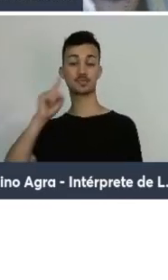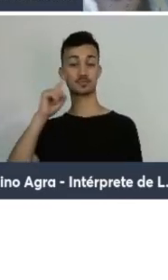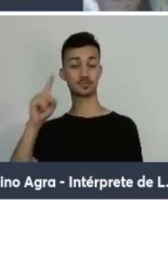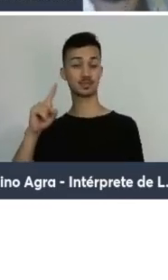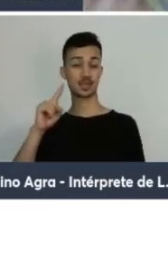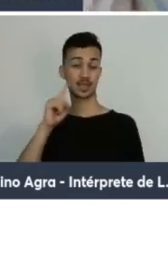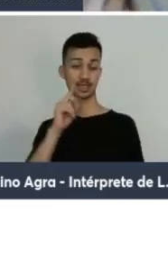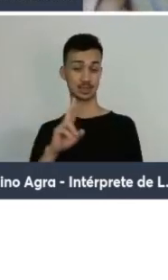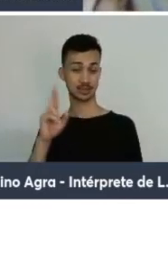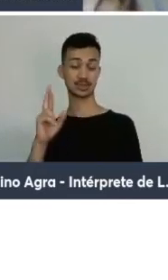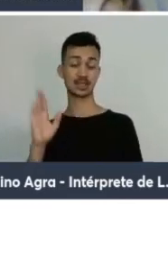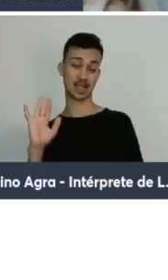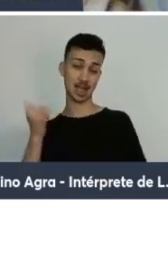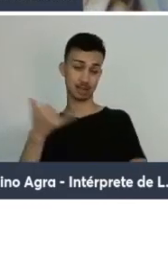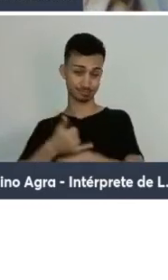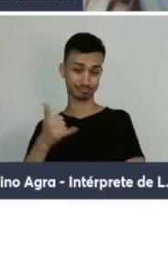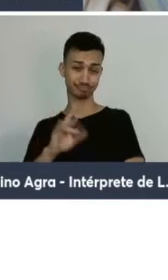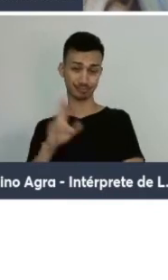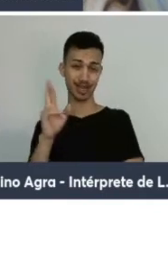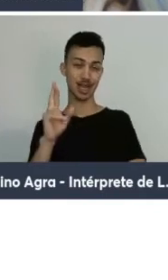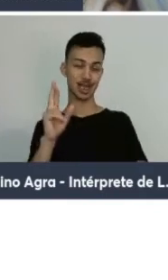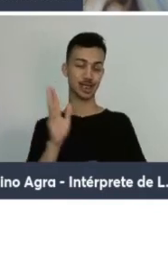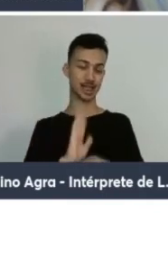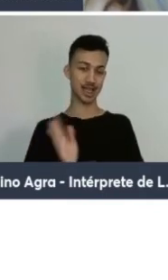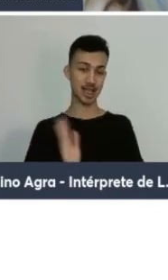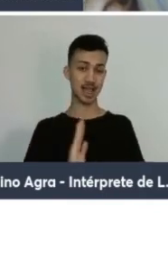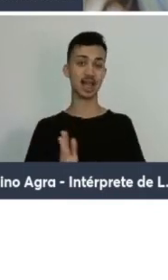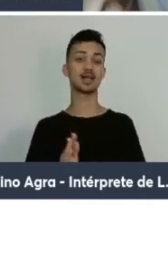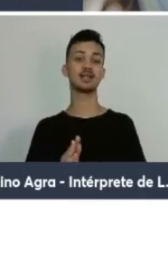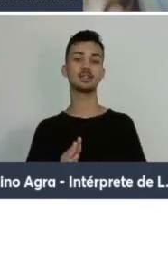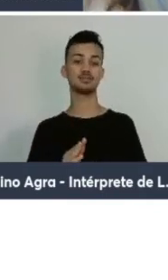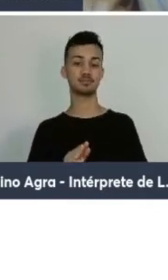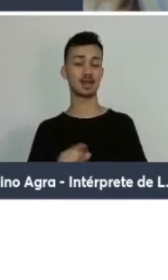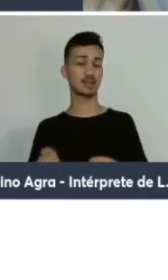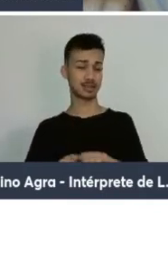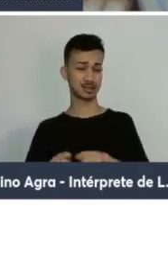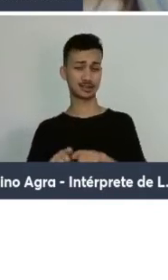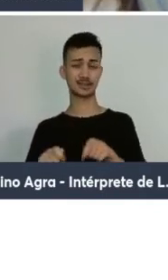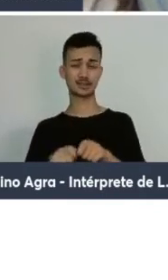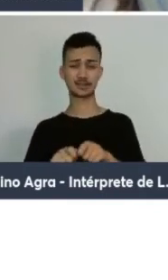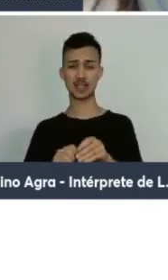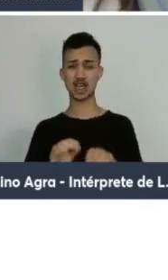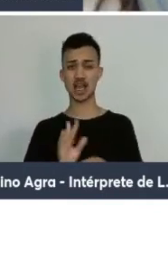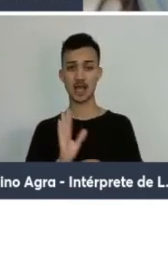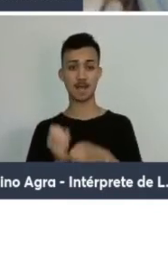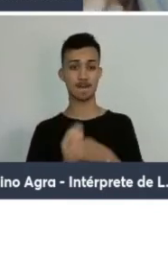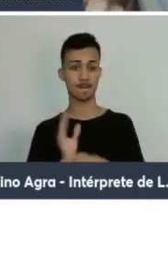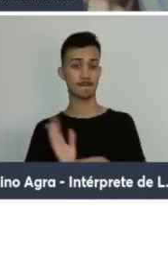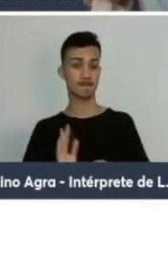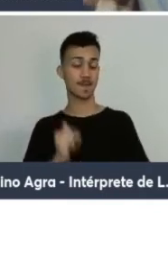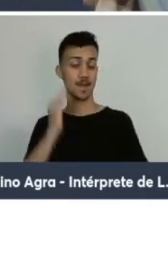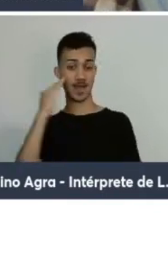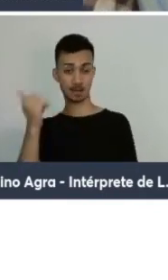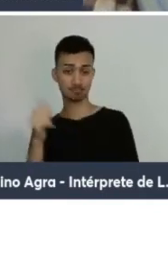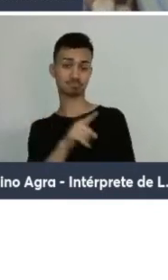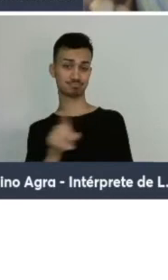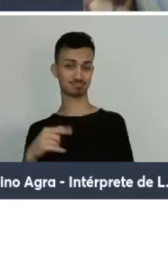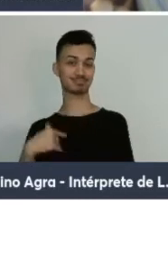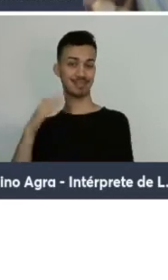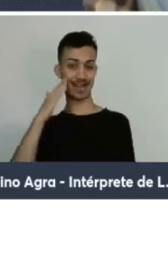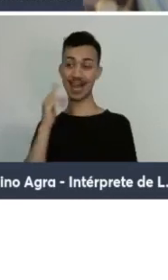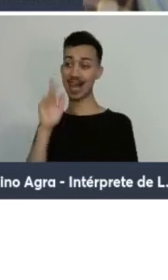Não vou lembrar o nome. Feios, Sujos e Malvados. Para, tem um filme CD. Eu não consigo